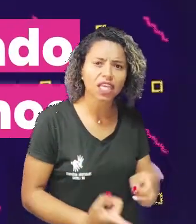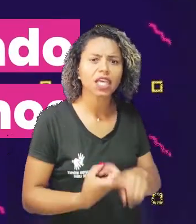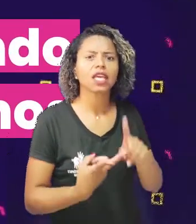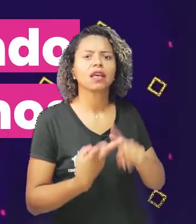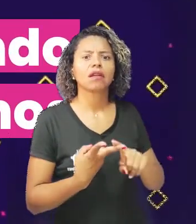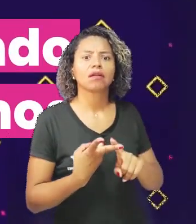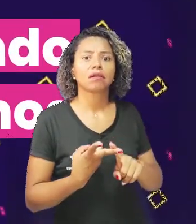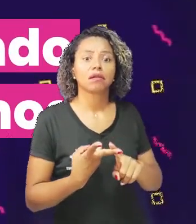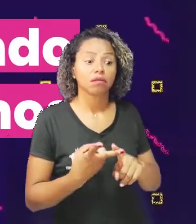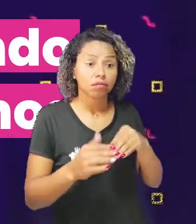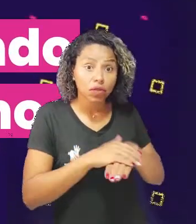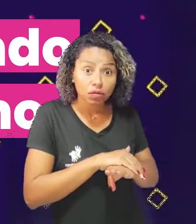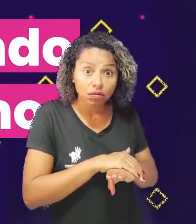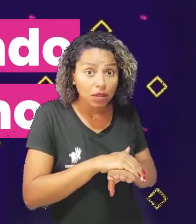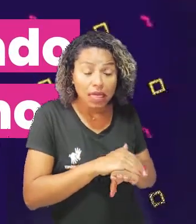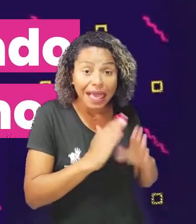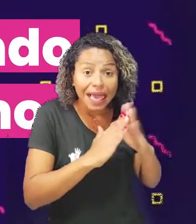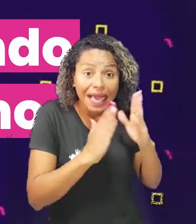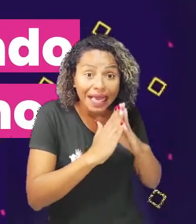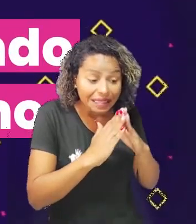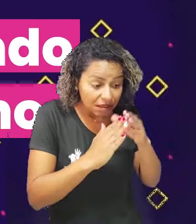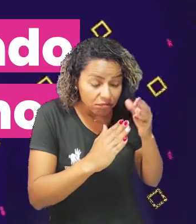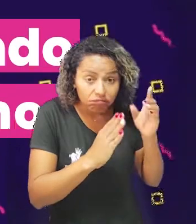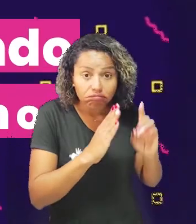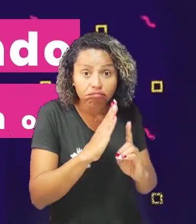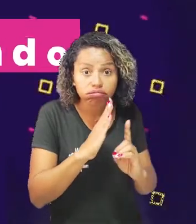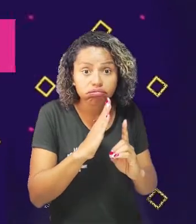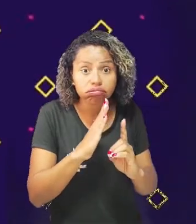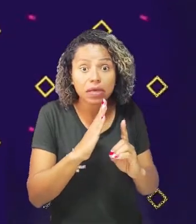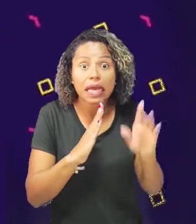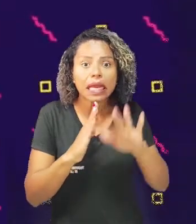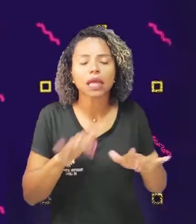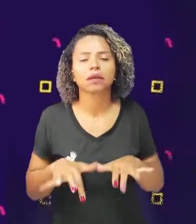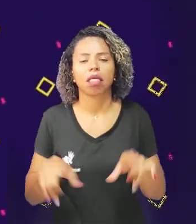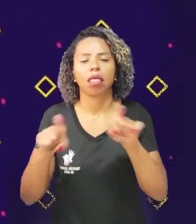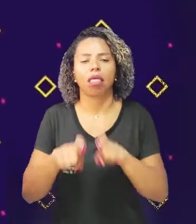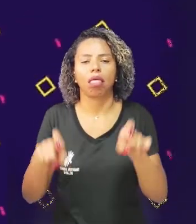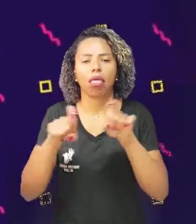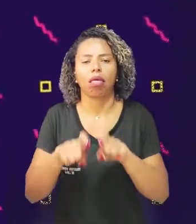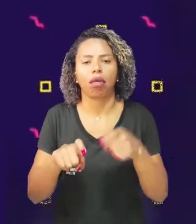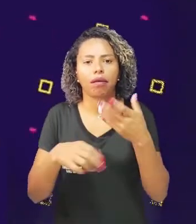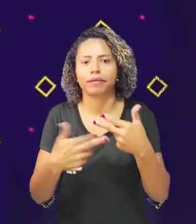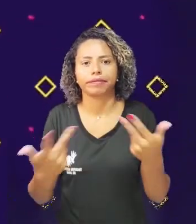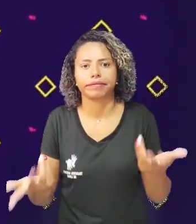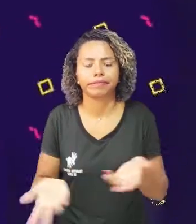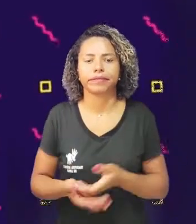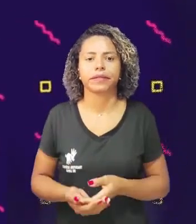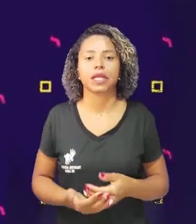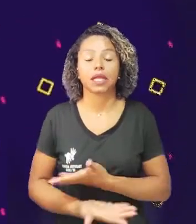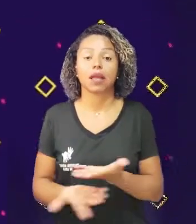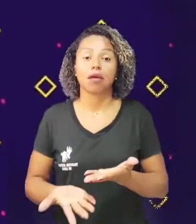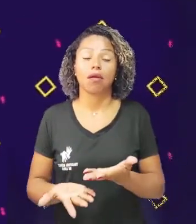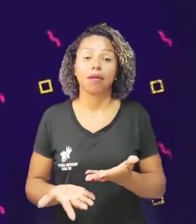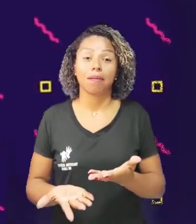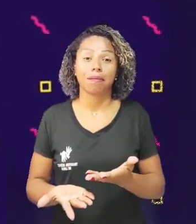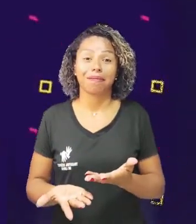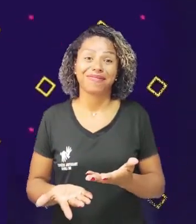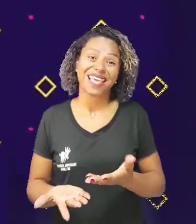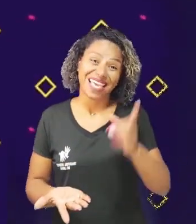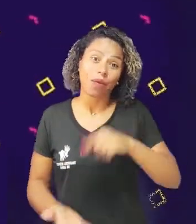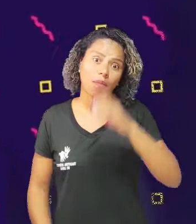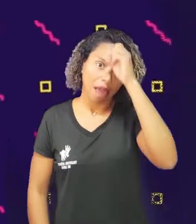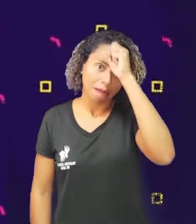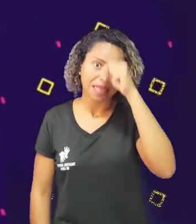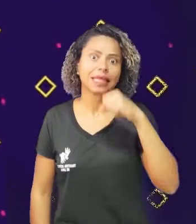os filhos, né? Que assim, dentro de casa é mais complicado, né? As crianças estão sempre no computador, então na hora que a gente